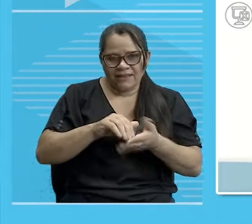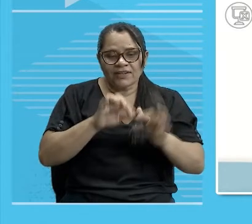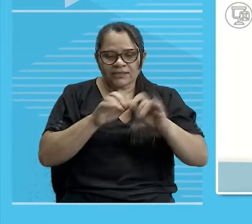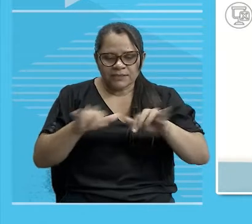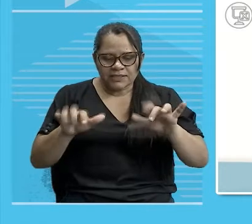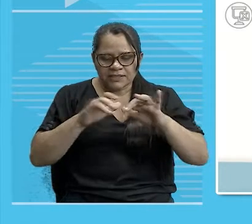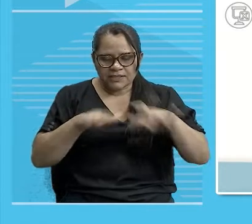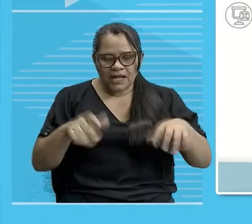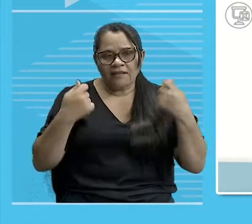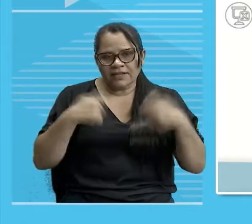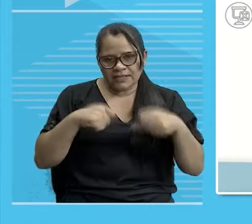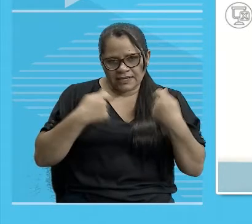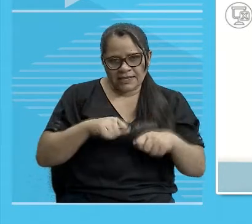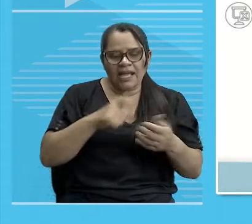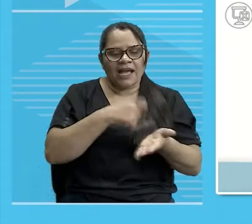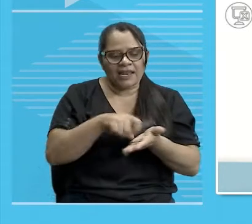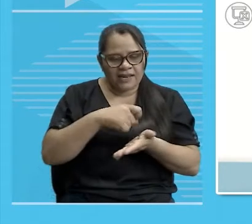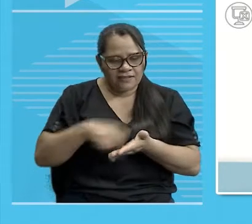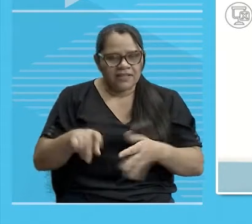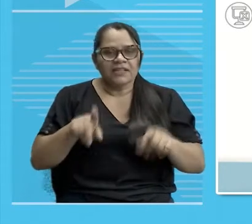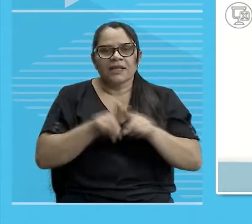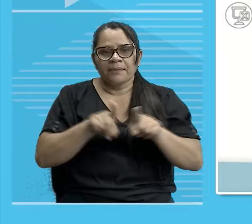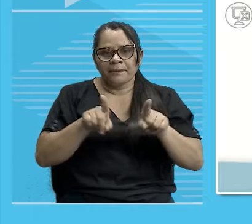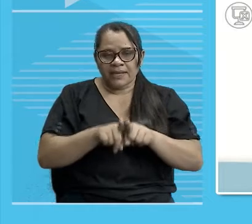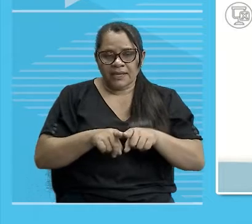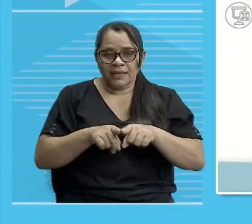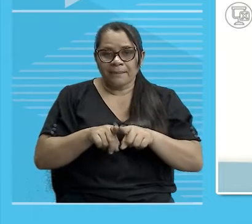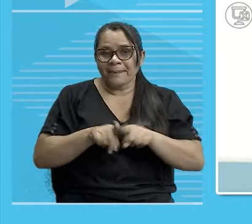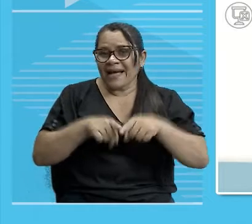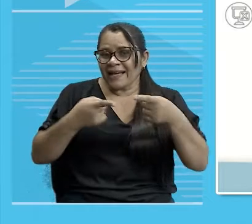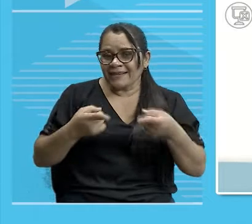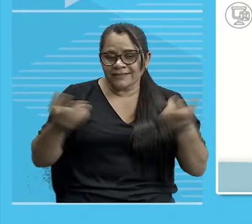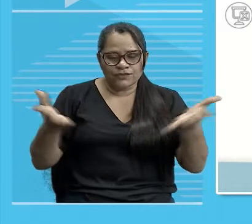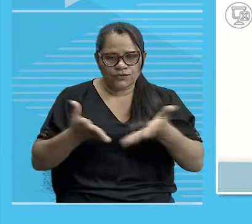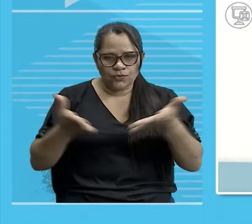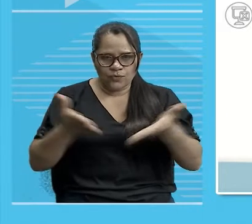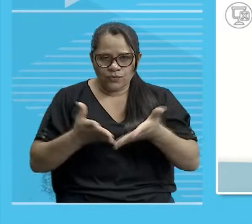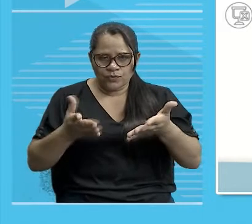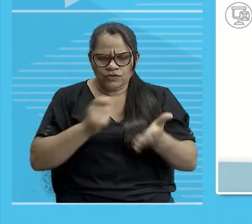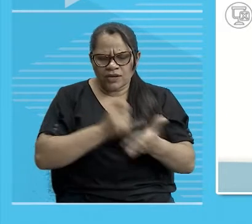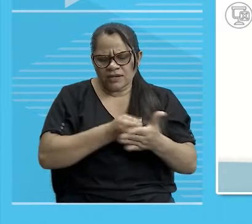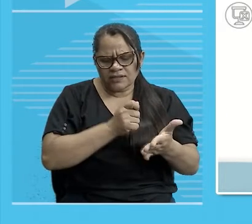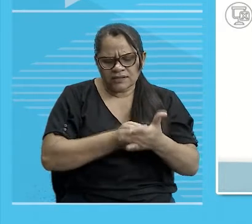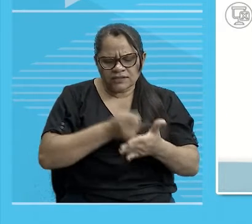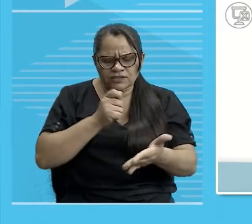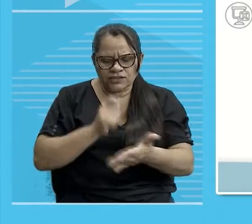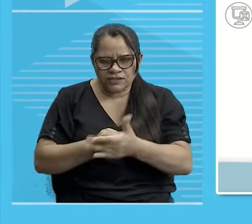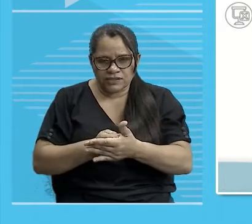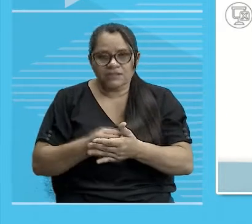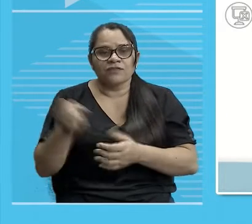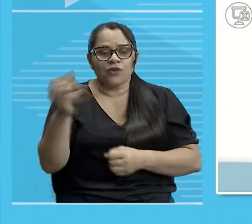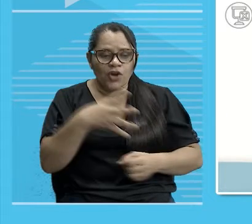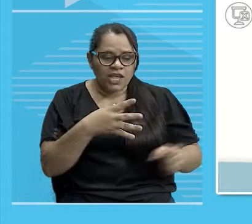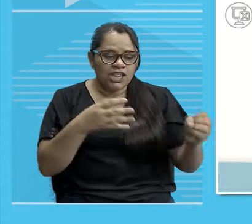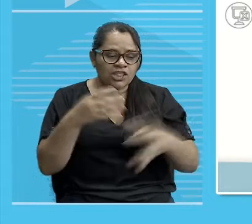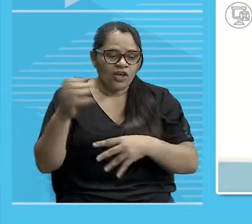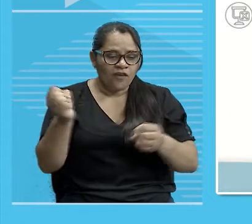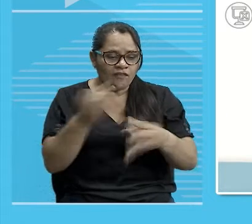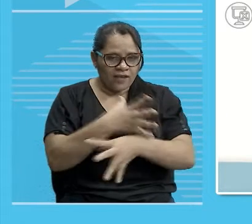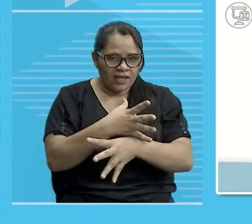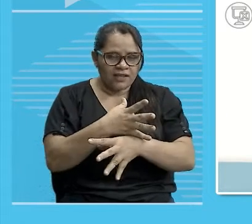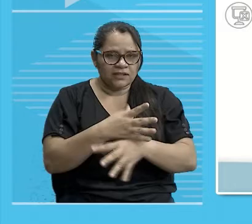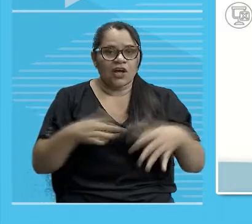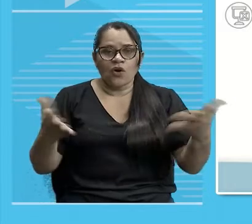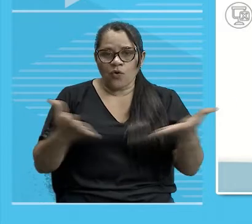datilografia e boa caligrafia hoje essa exigência não é né ela foi reinventada porque o que você precisa